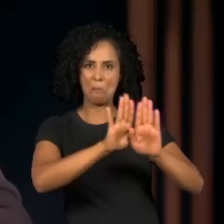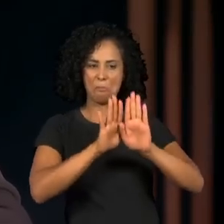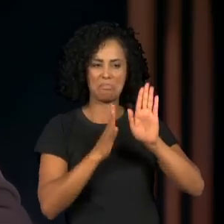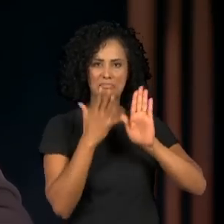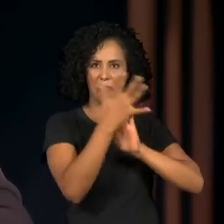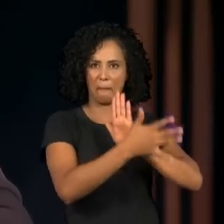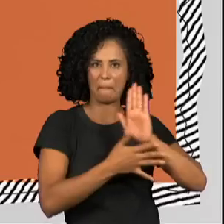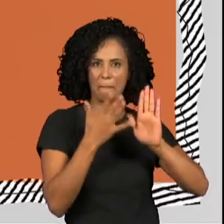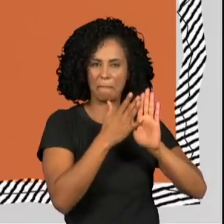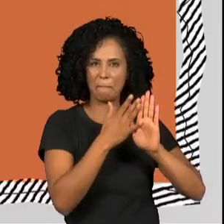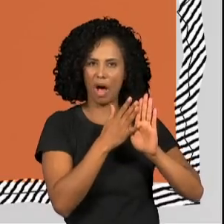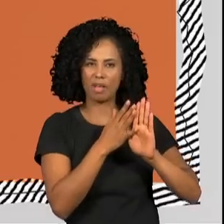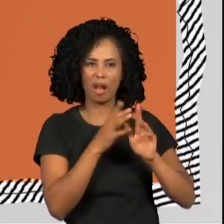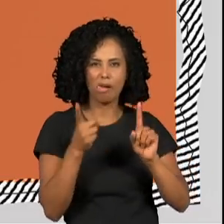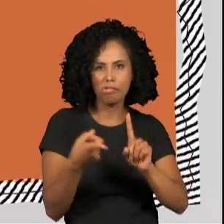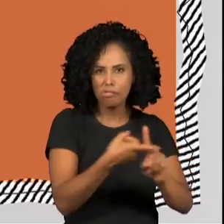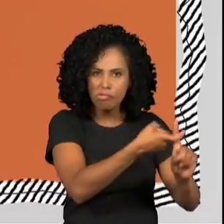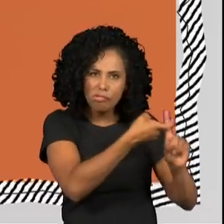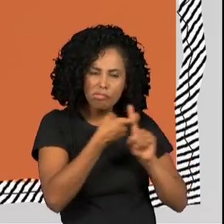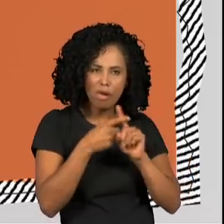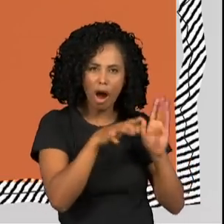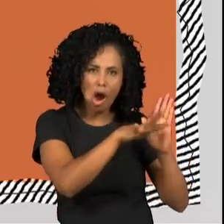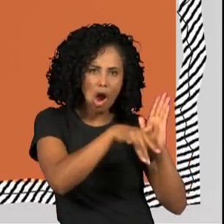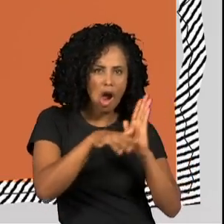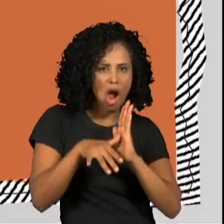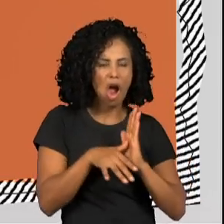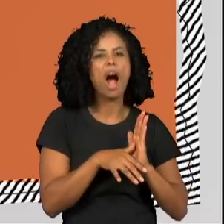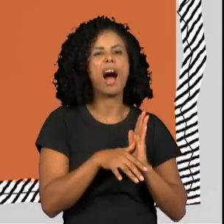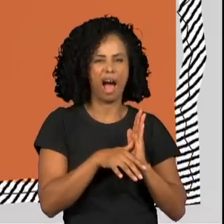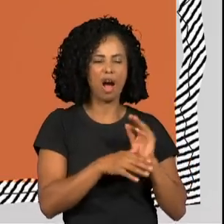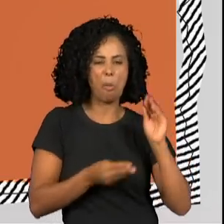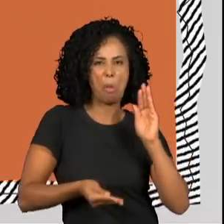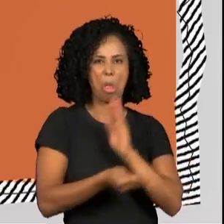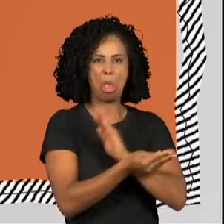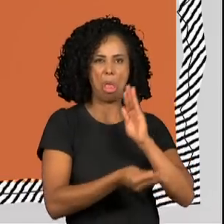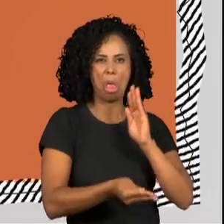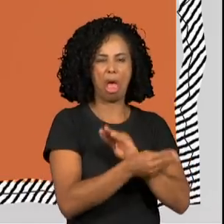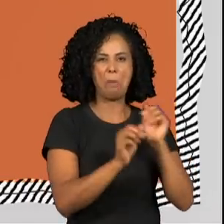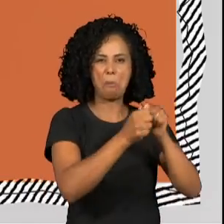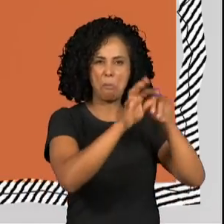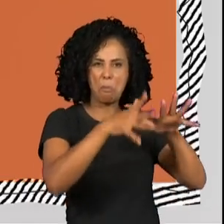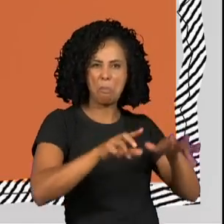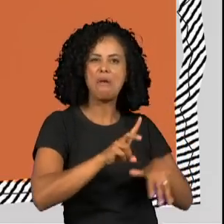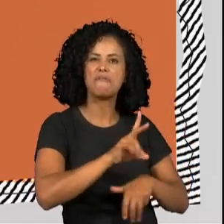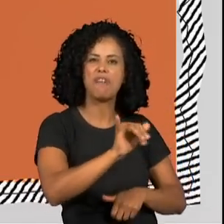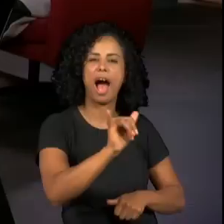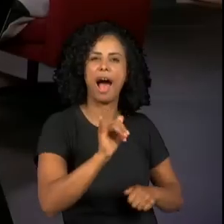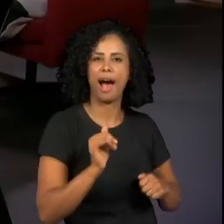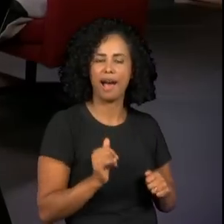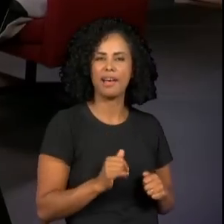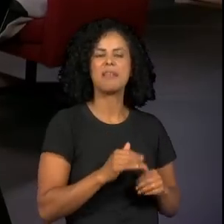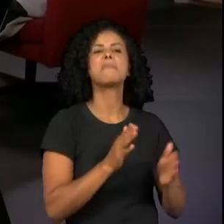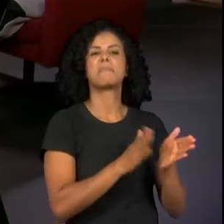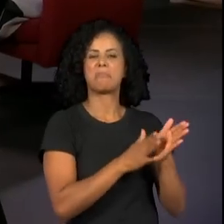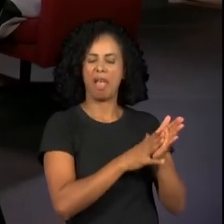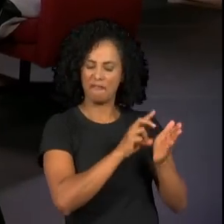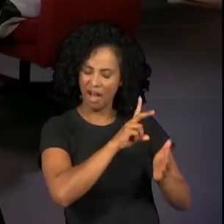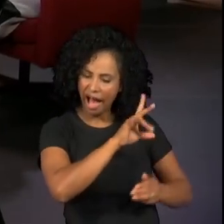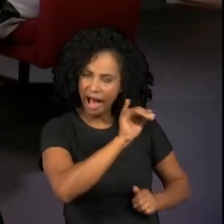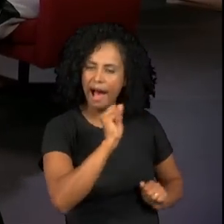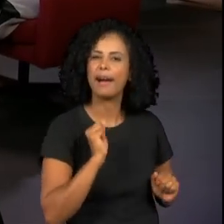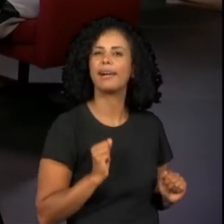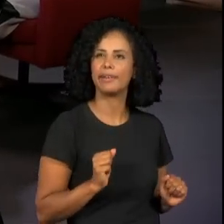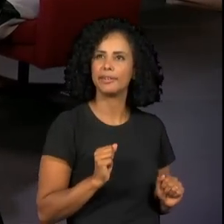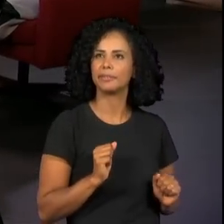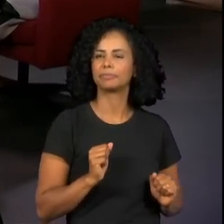caçador de marajás. Ah, pois é. Ele vai acabar com a corrupção. De novo, mesmo assunto, né? Vai acabar com a corrupção. A Veja